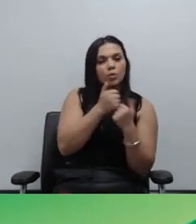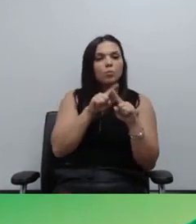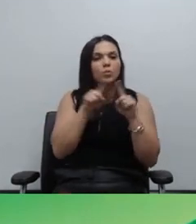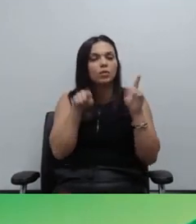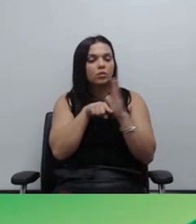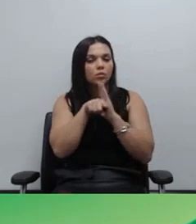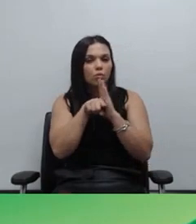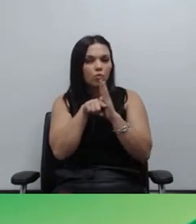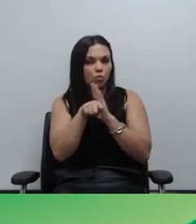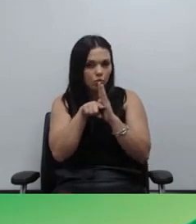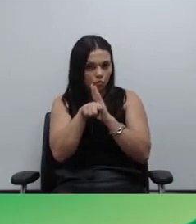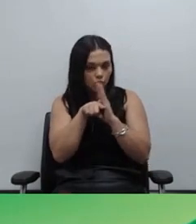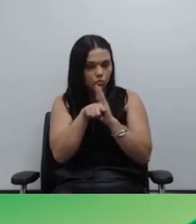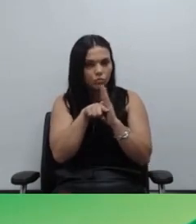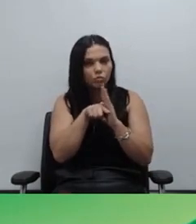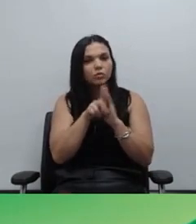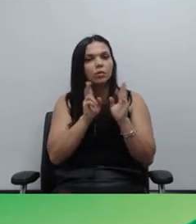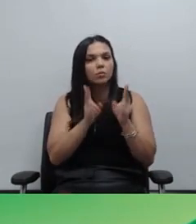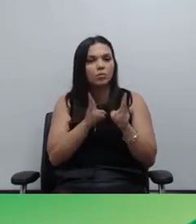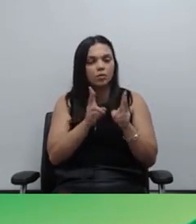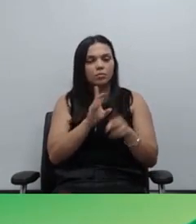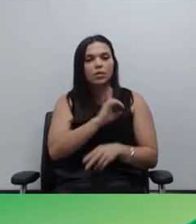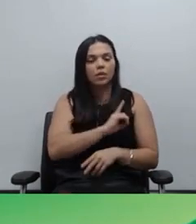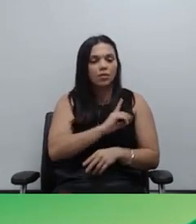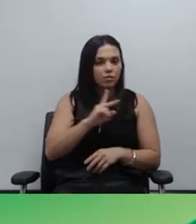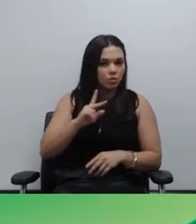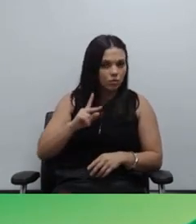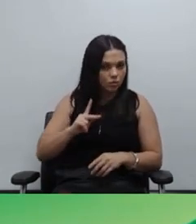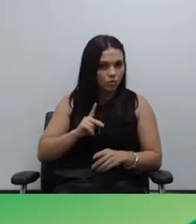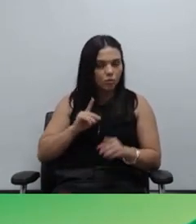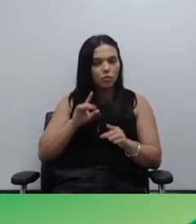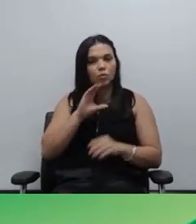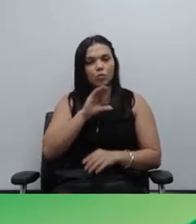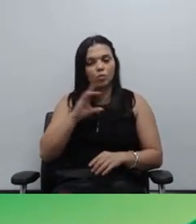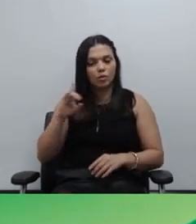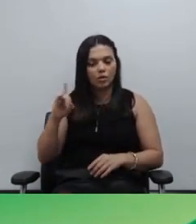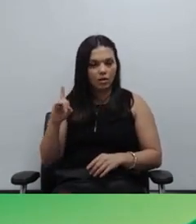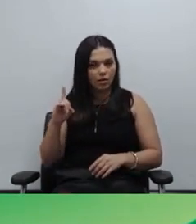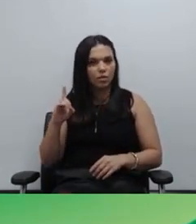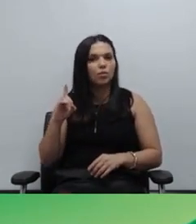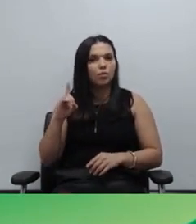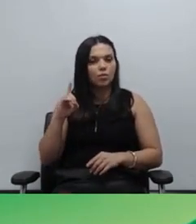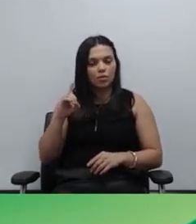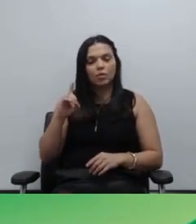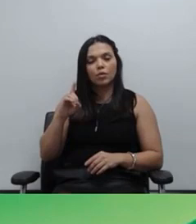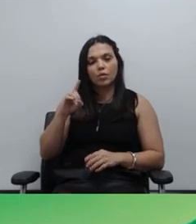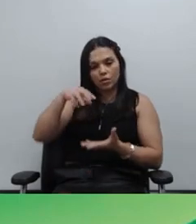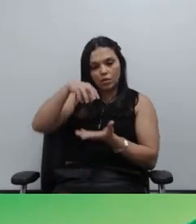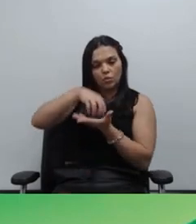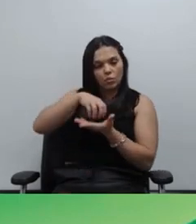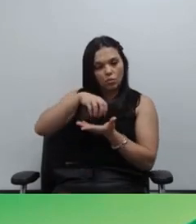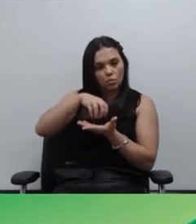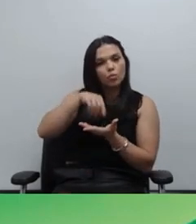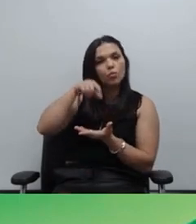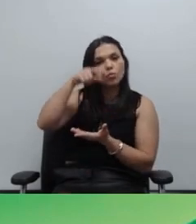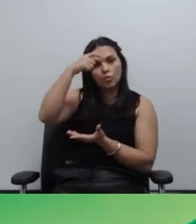nesta ocasião, a excelentíssima defensora pública coordenadora do núcleo, doutora Fernanda Penteado Balera,